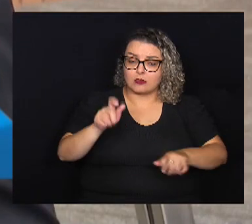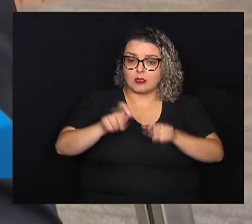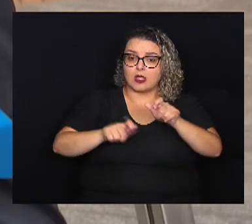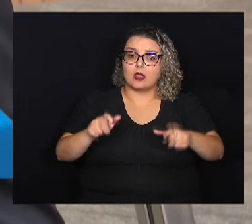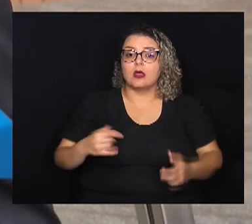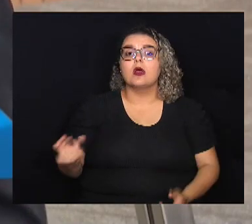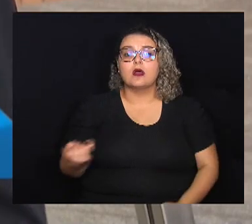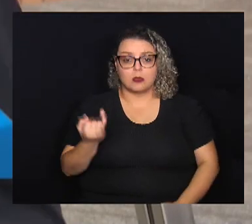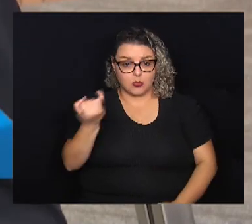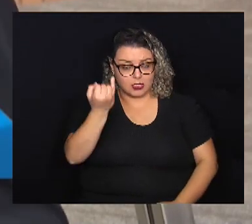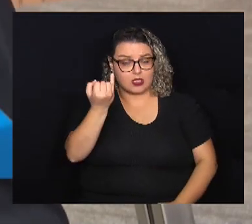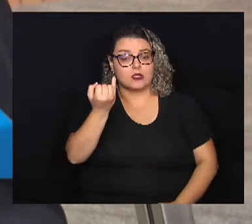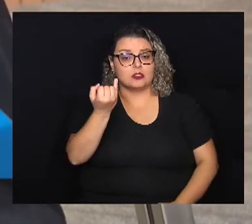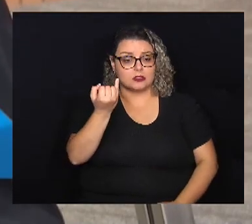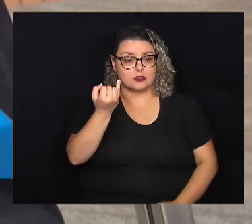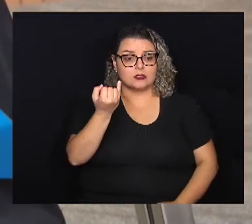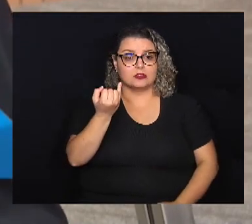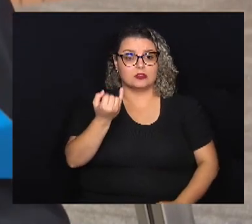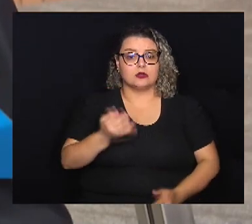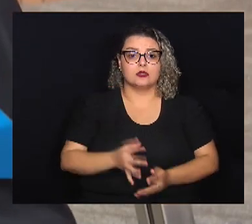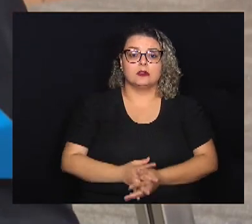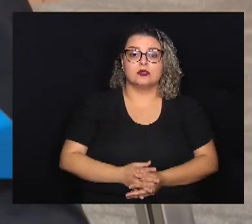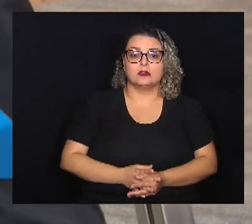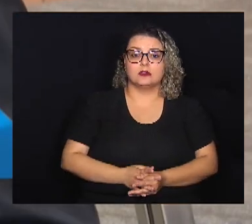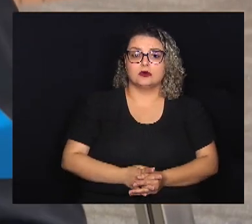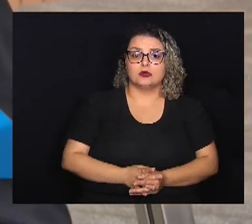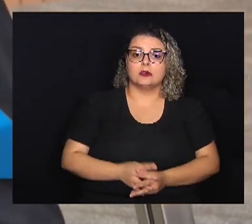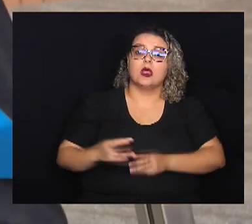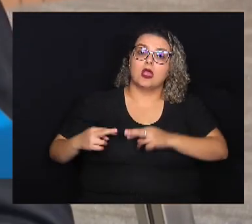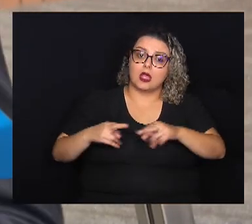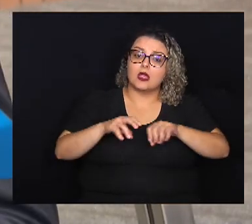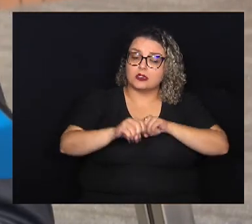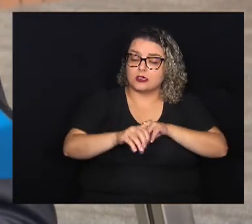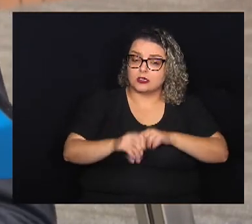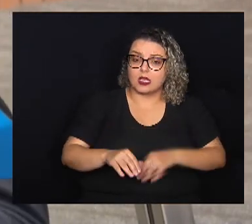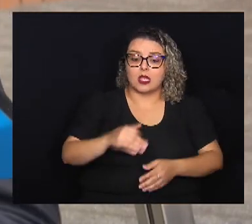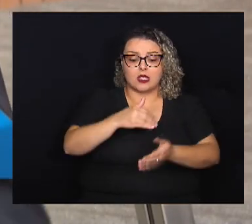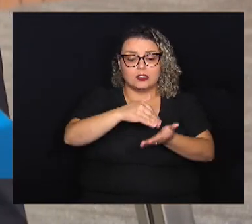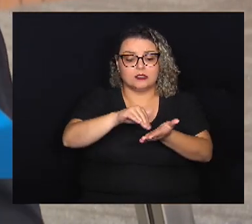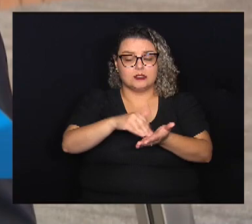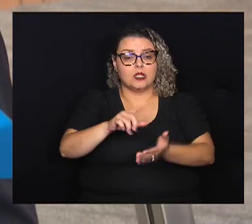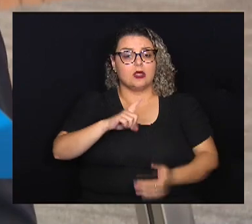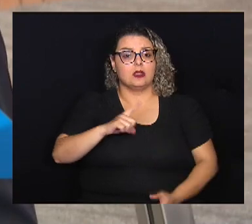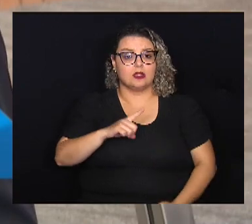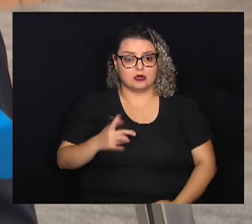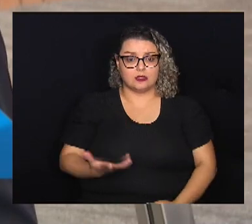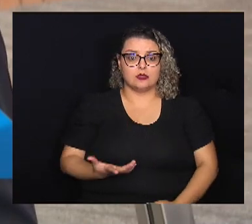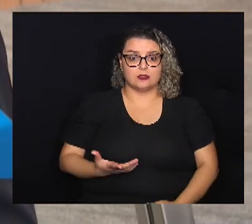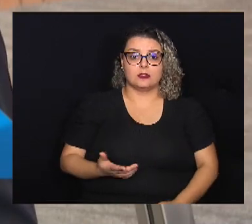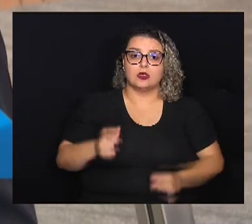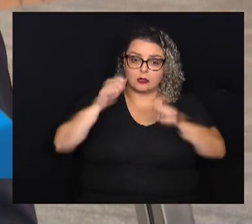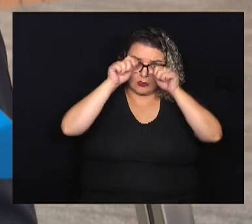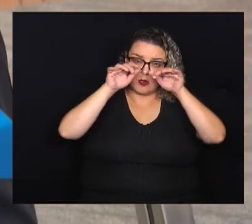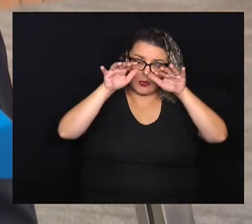a importância do que a rede de ensino hoje a secretaria tem com o autismo.